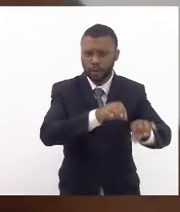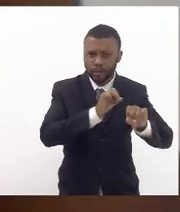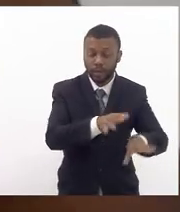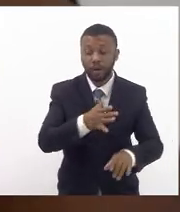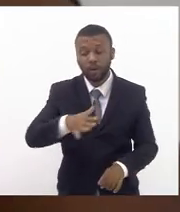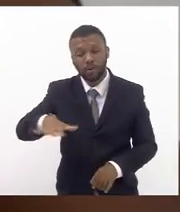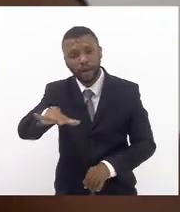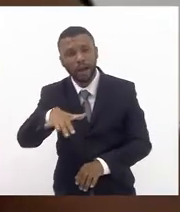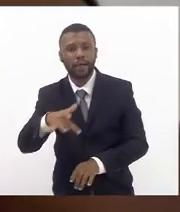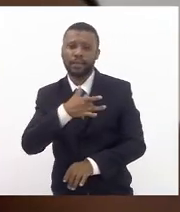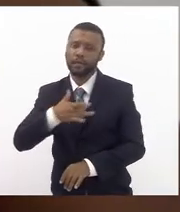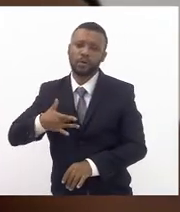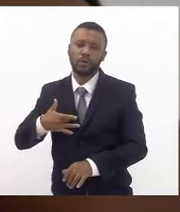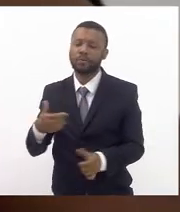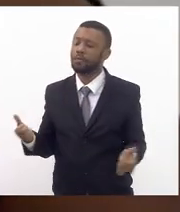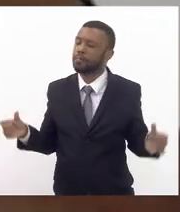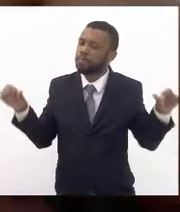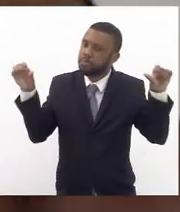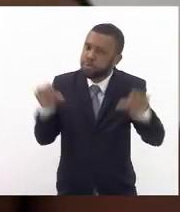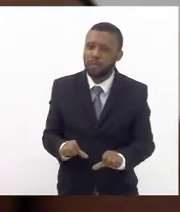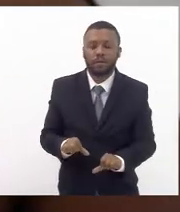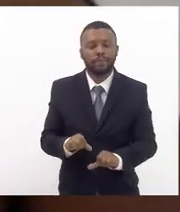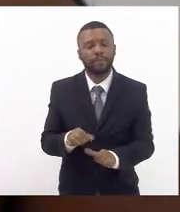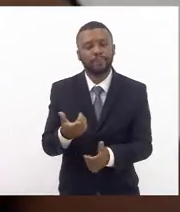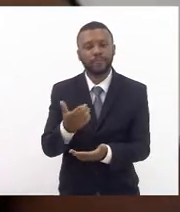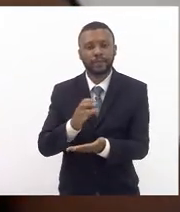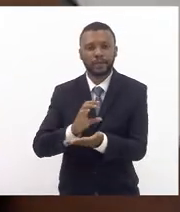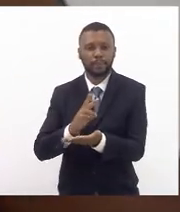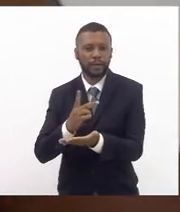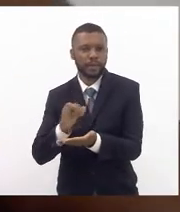fiasco. Essa CPI ela